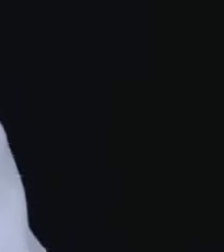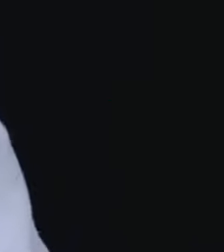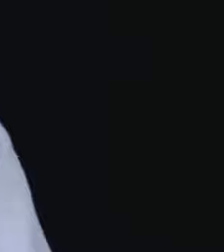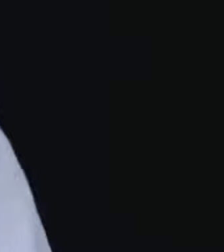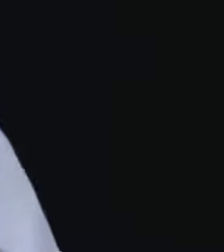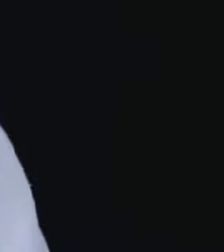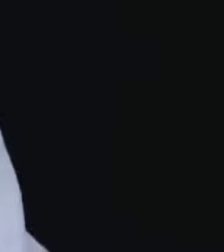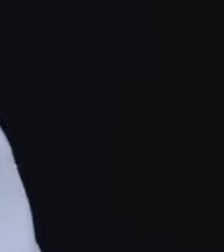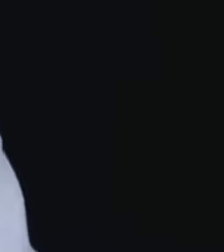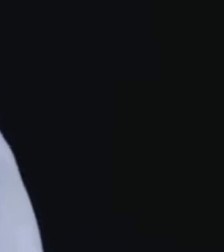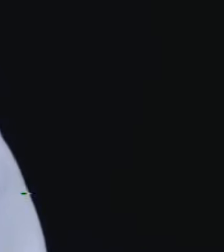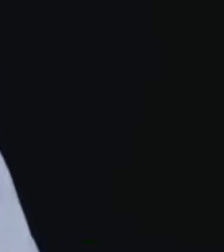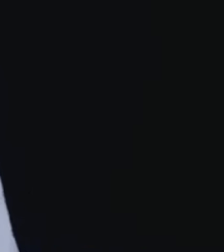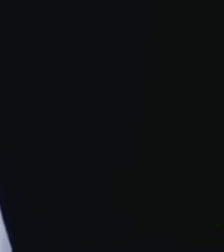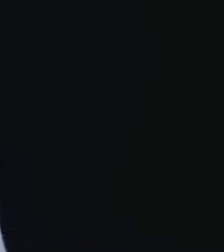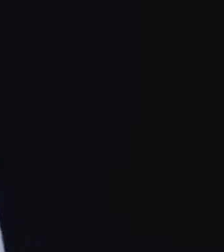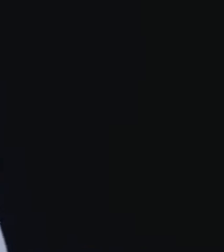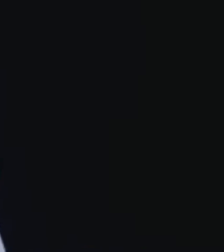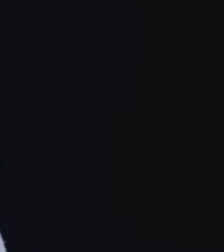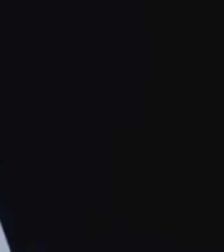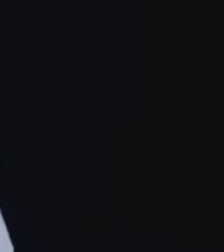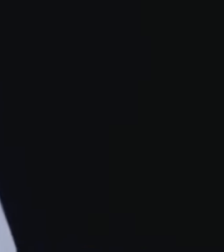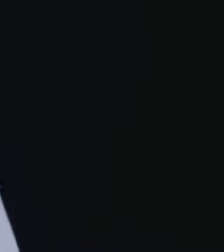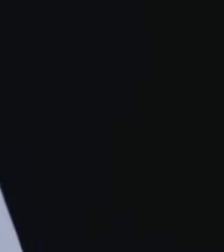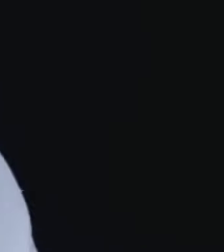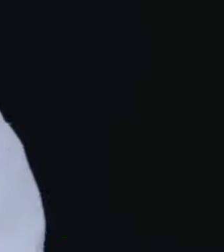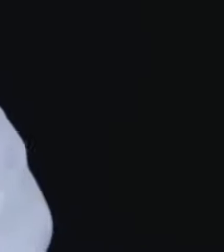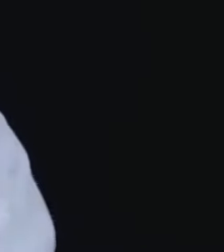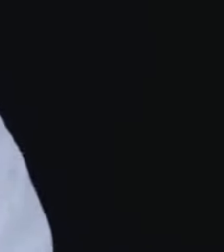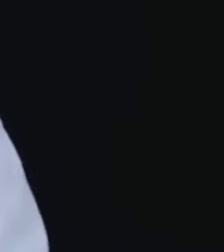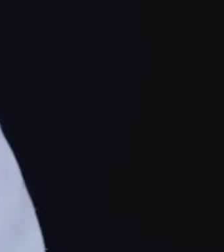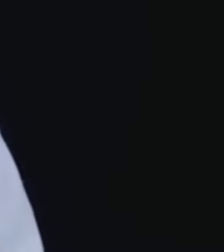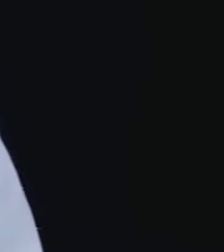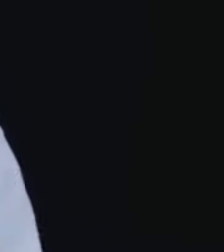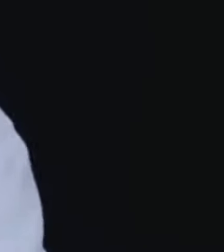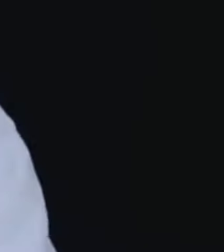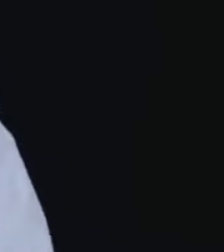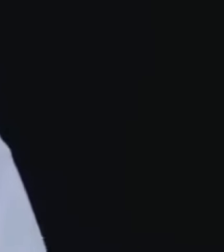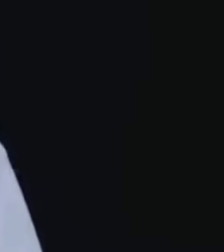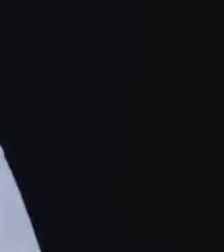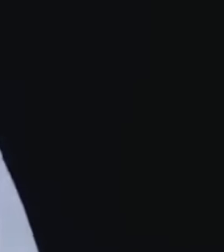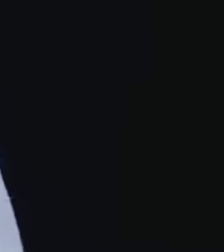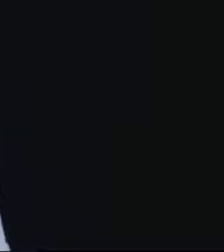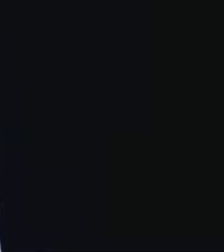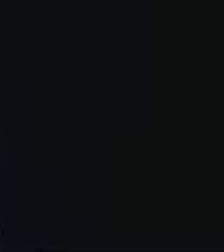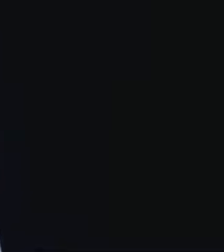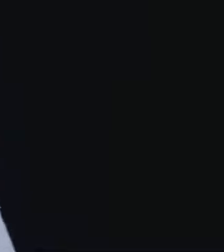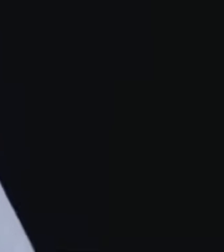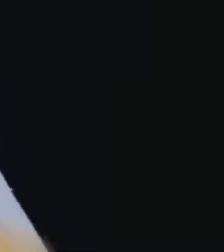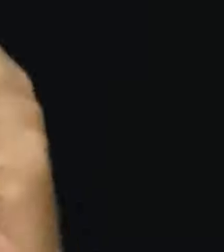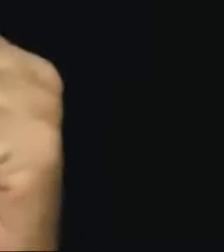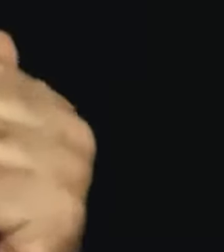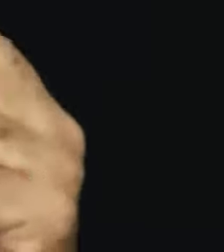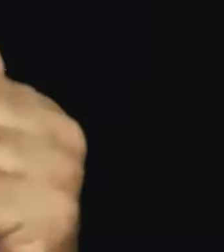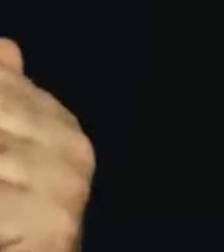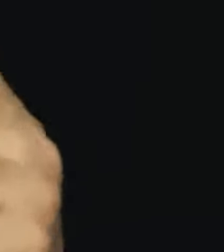de vossos devaneios corporativos e dos interesses cabulosos